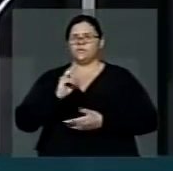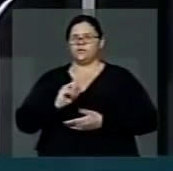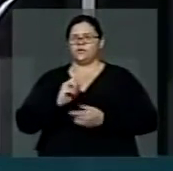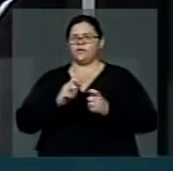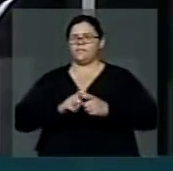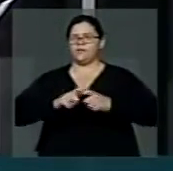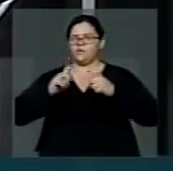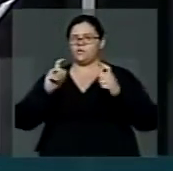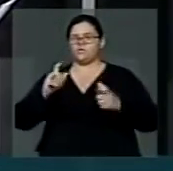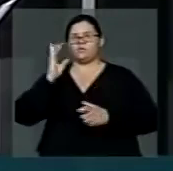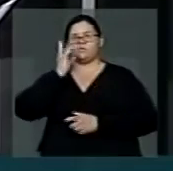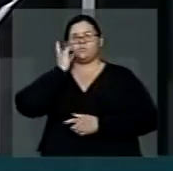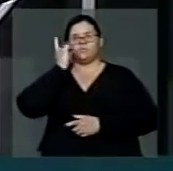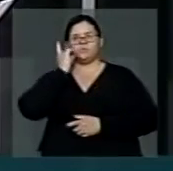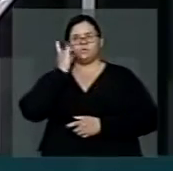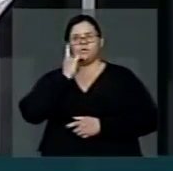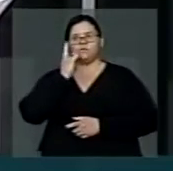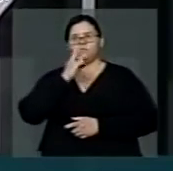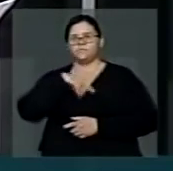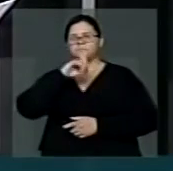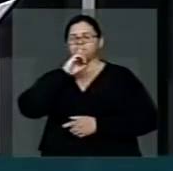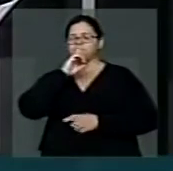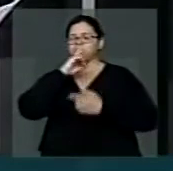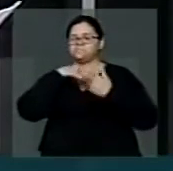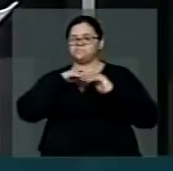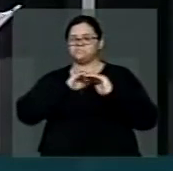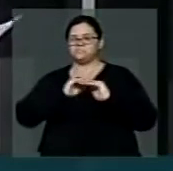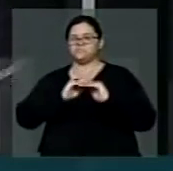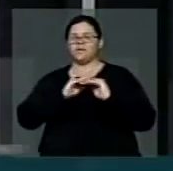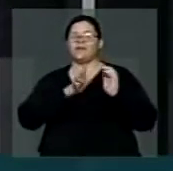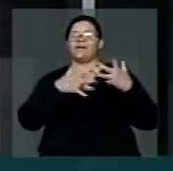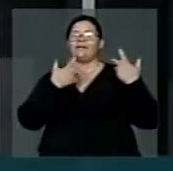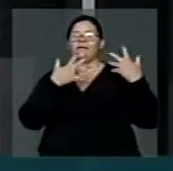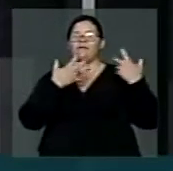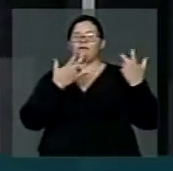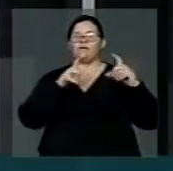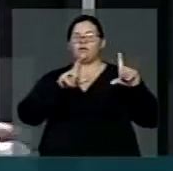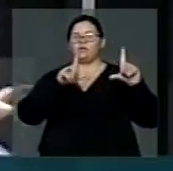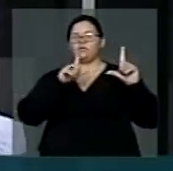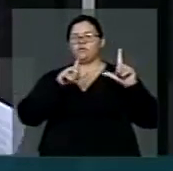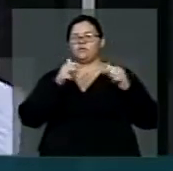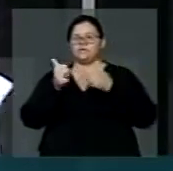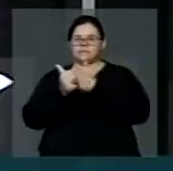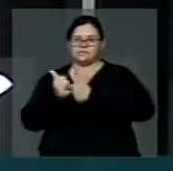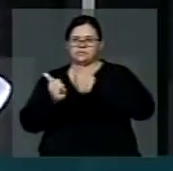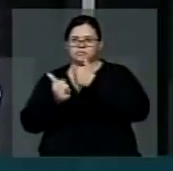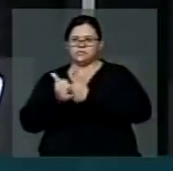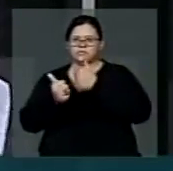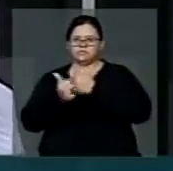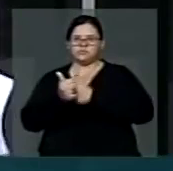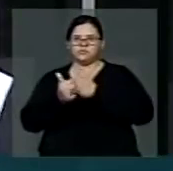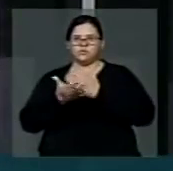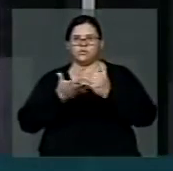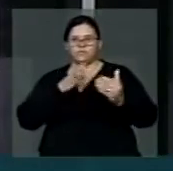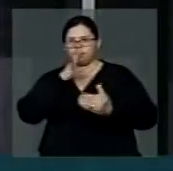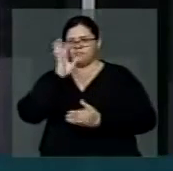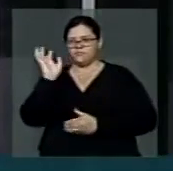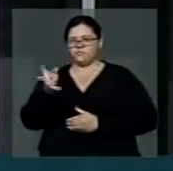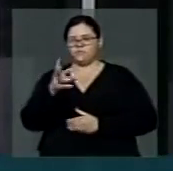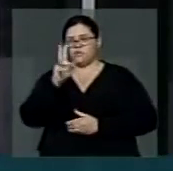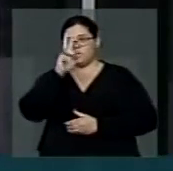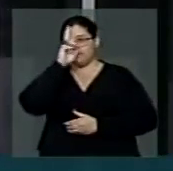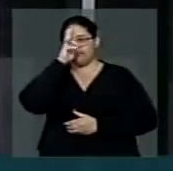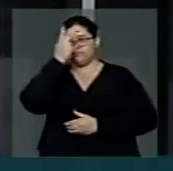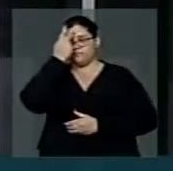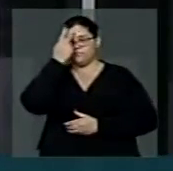parte do parlamento brasileiro e com a alegre celebração da mídia, que erroneamente imagina ser